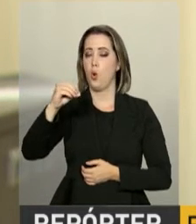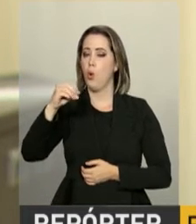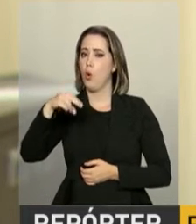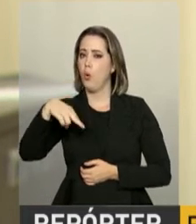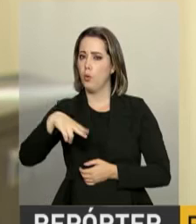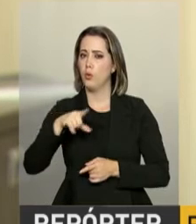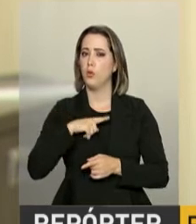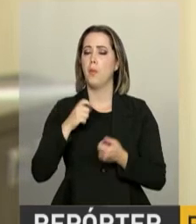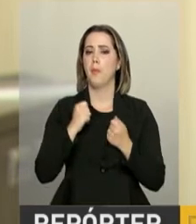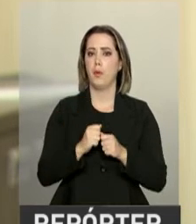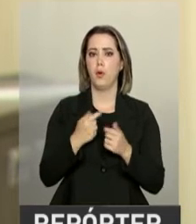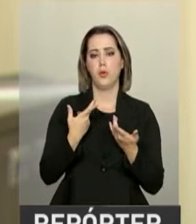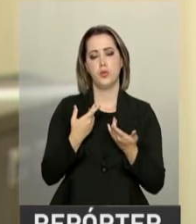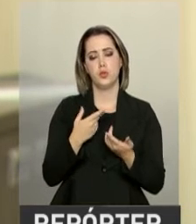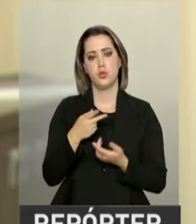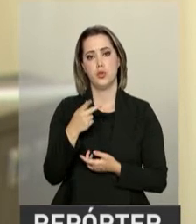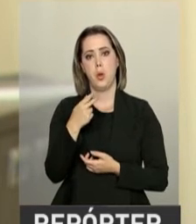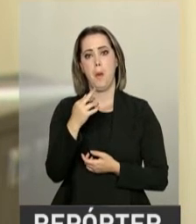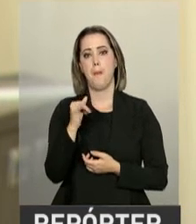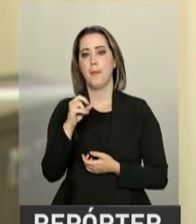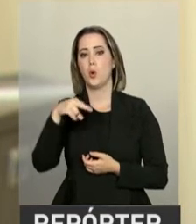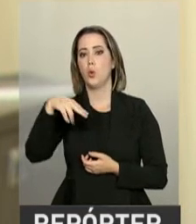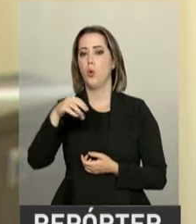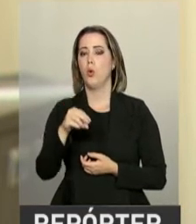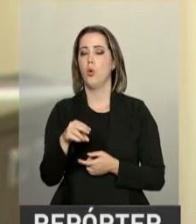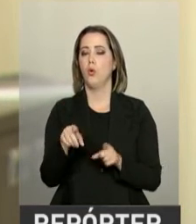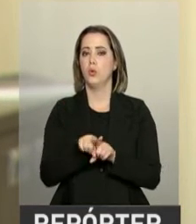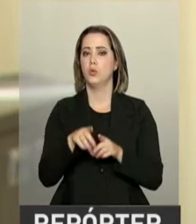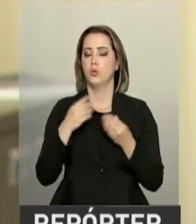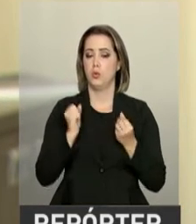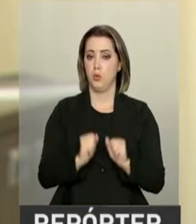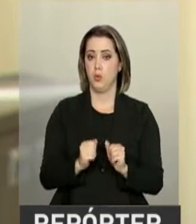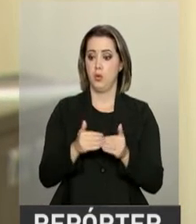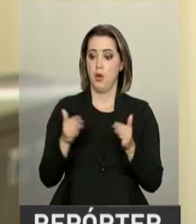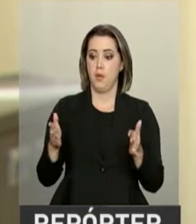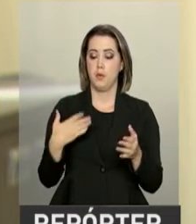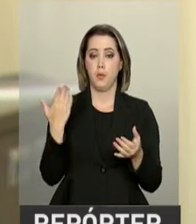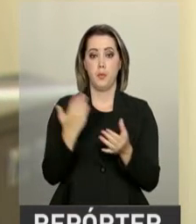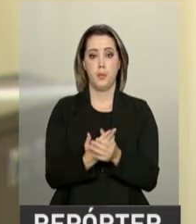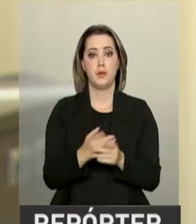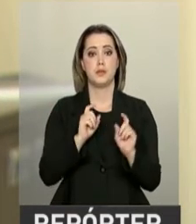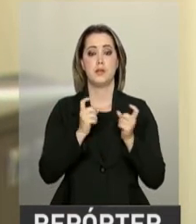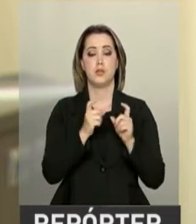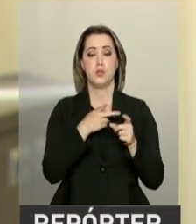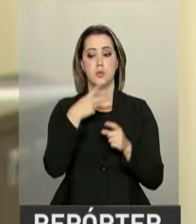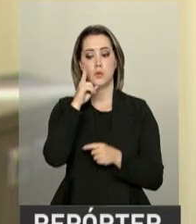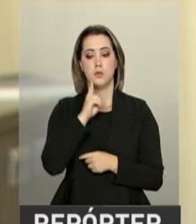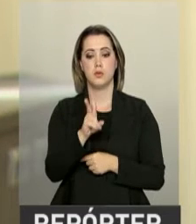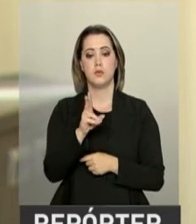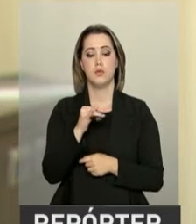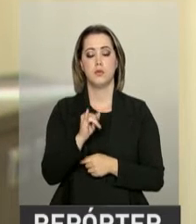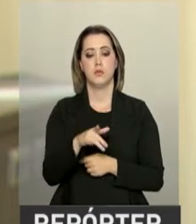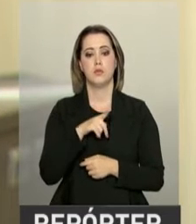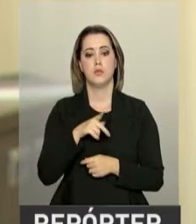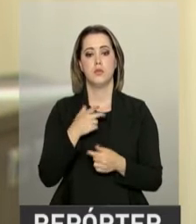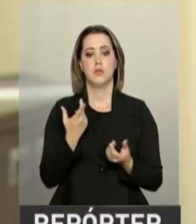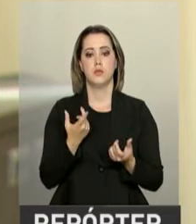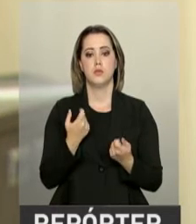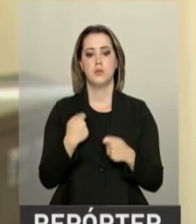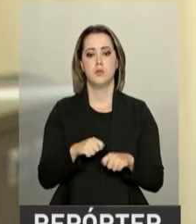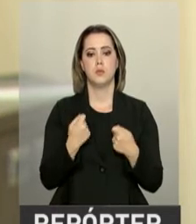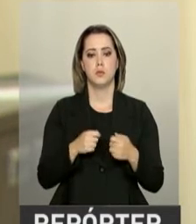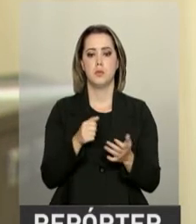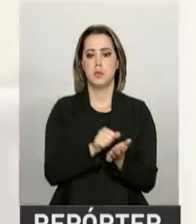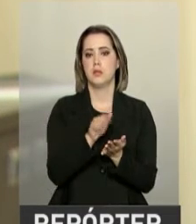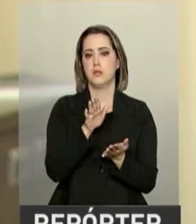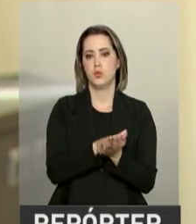existe meios de comprovar aquela lesão a gente abrir um processo administrativo para analisar se cabe ou não aplicação